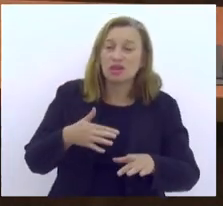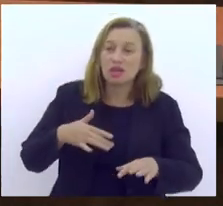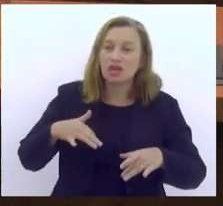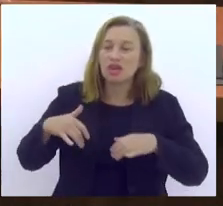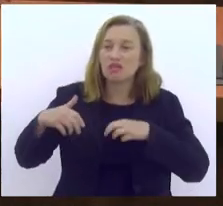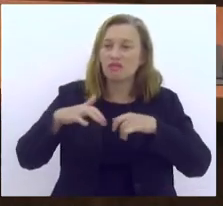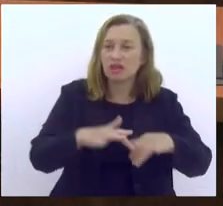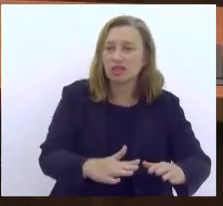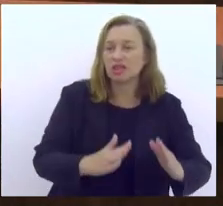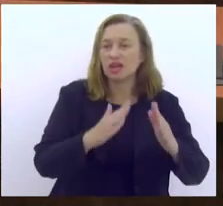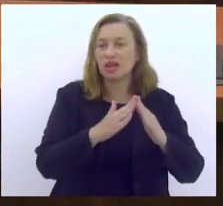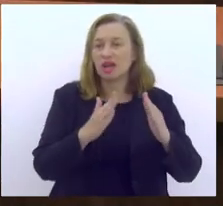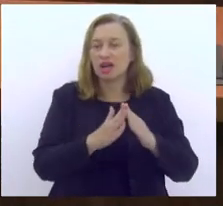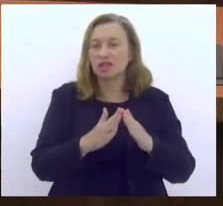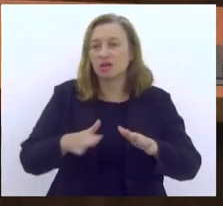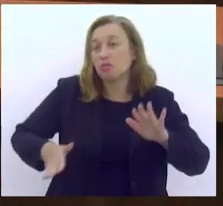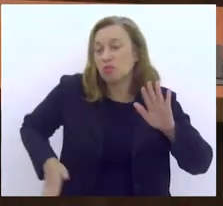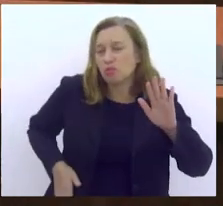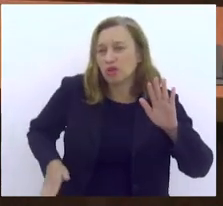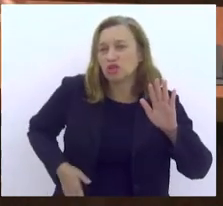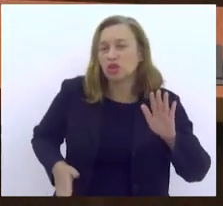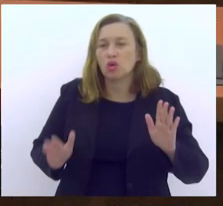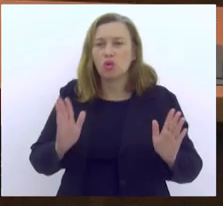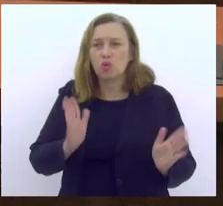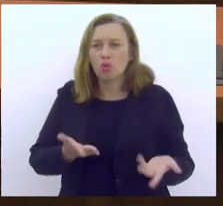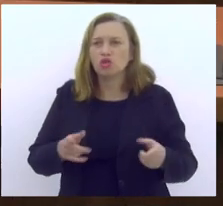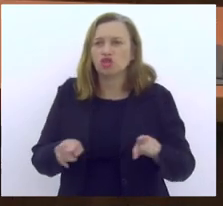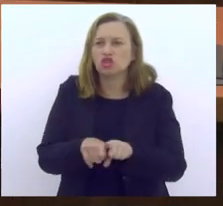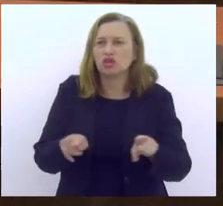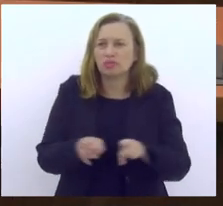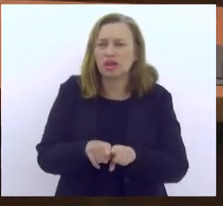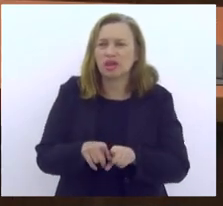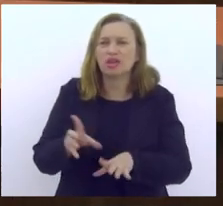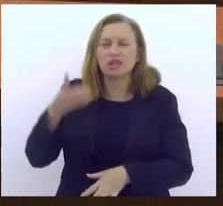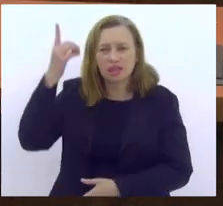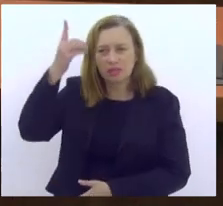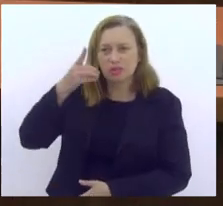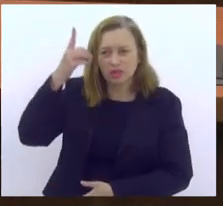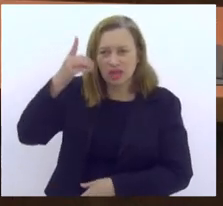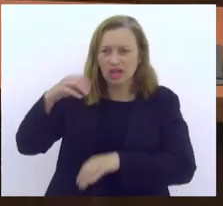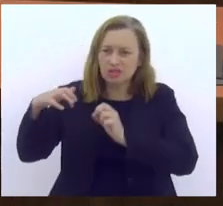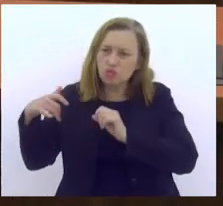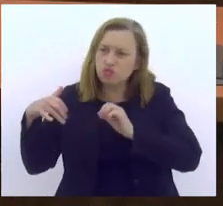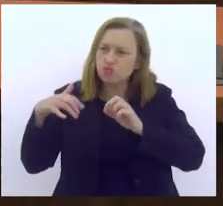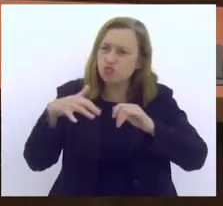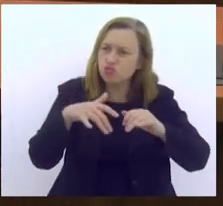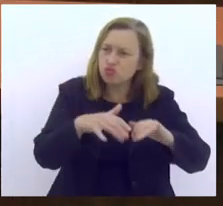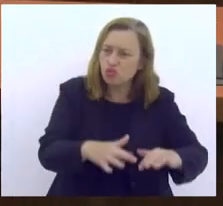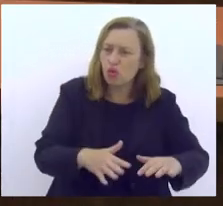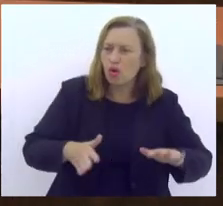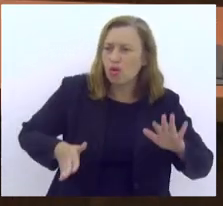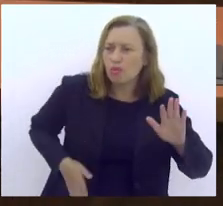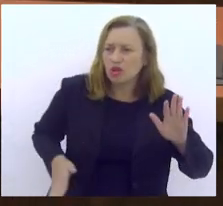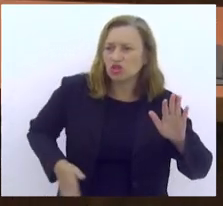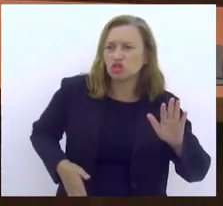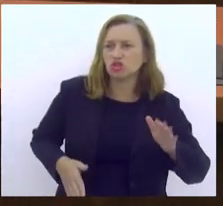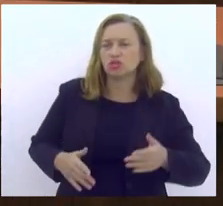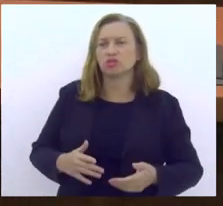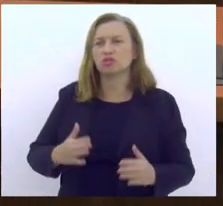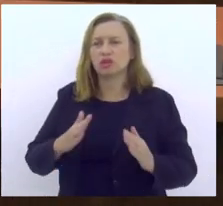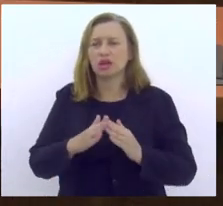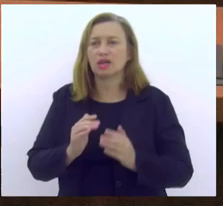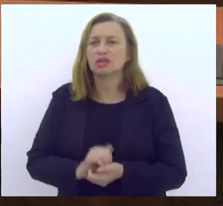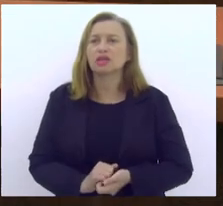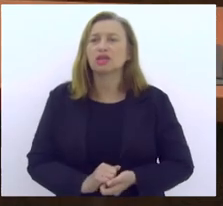tivemos um deputado num tiroteio que estava num clube que também foi invadido por bandido. O Estado do Rio de Janeiro tem